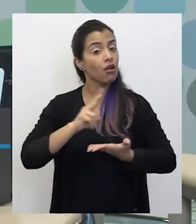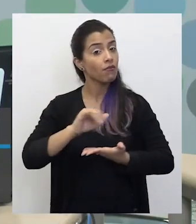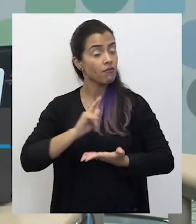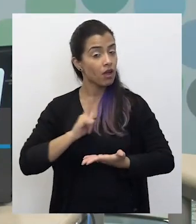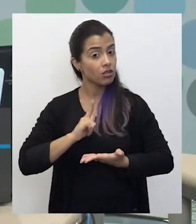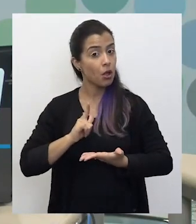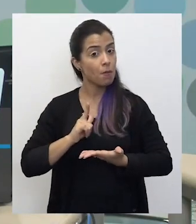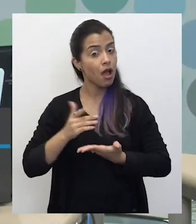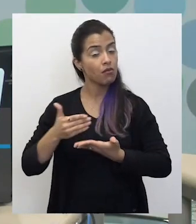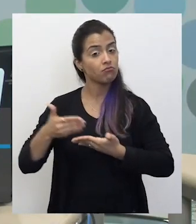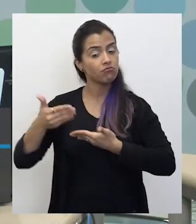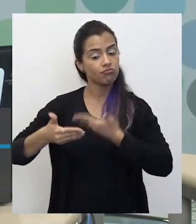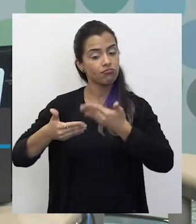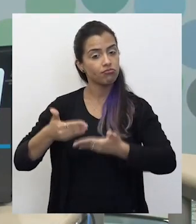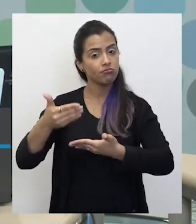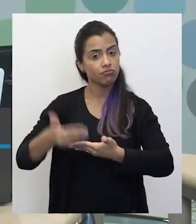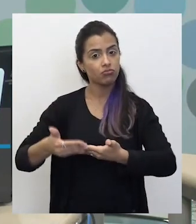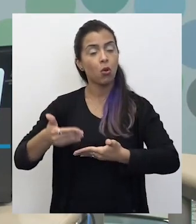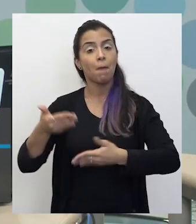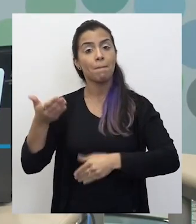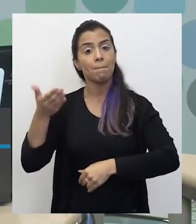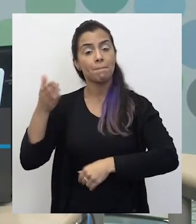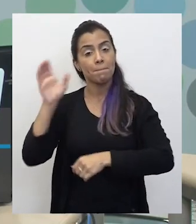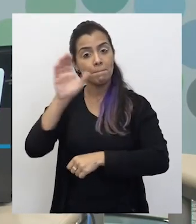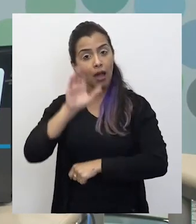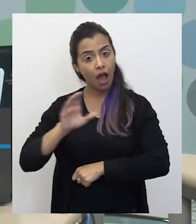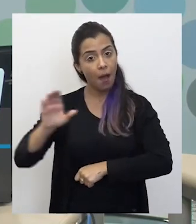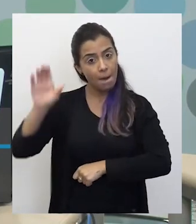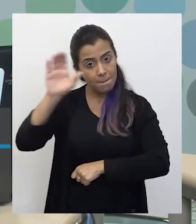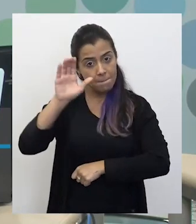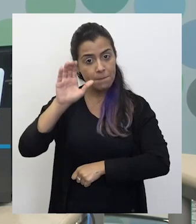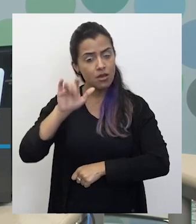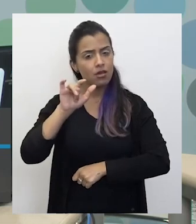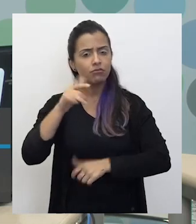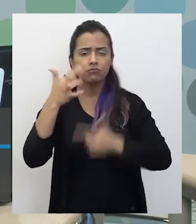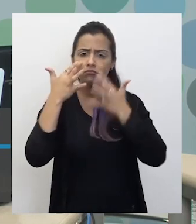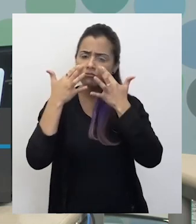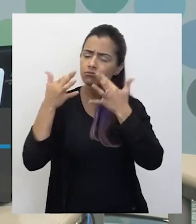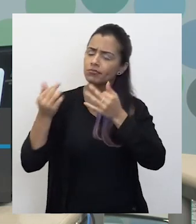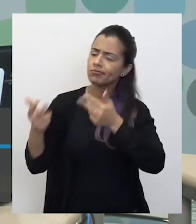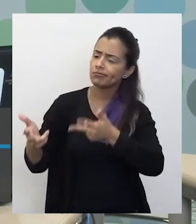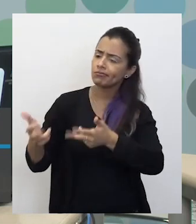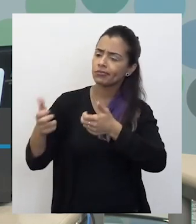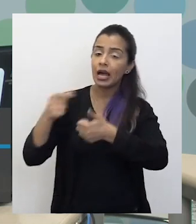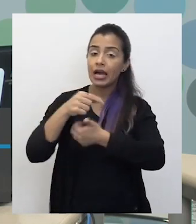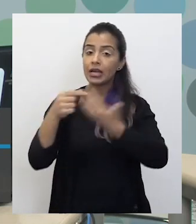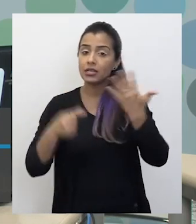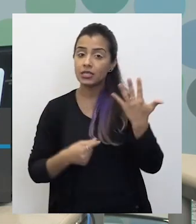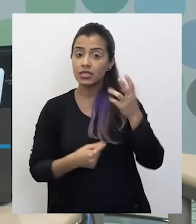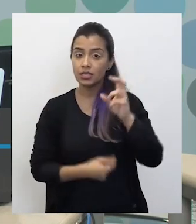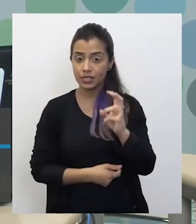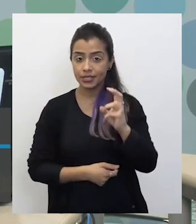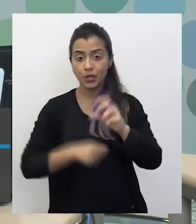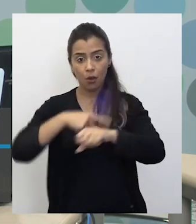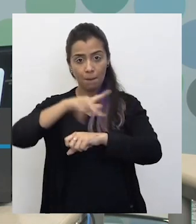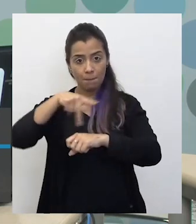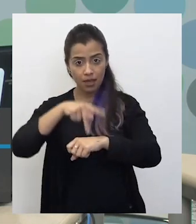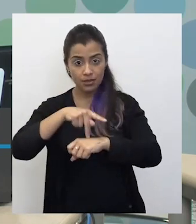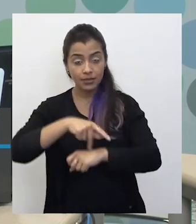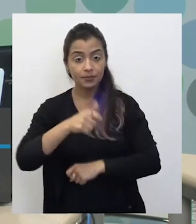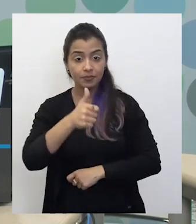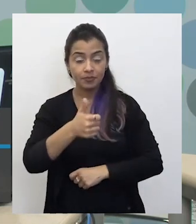mapas com dados e nós vamos ter um olhar atento para esses 5 países, né? Então, agora que a gente já